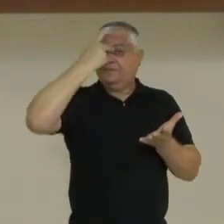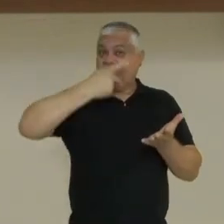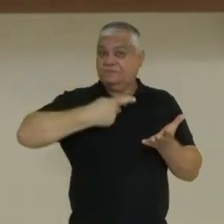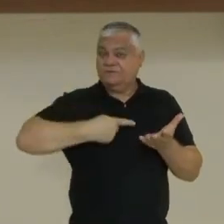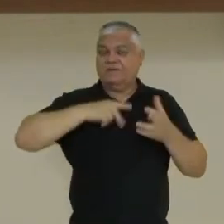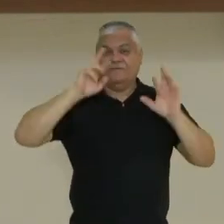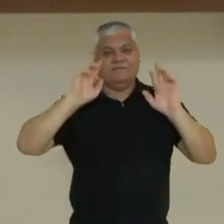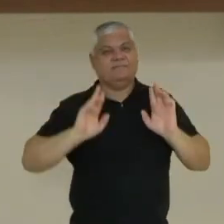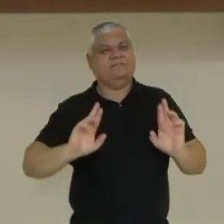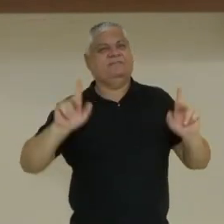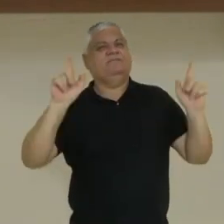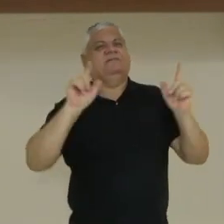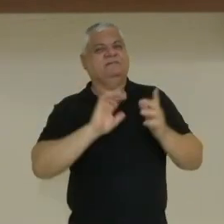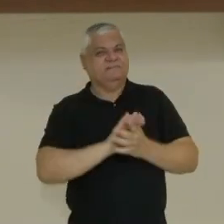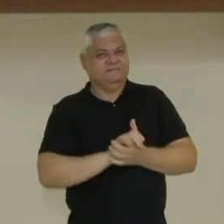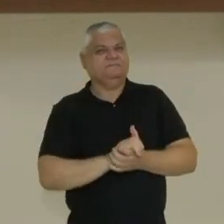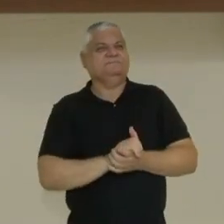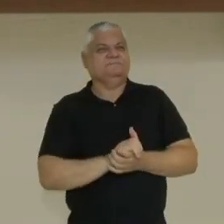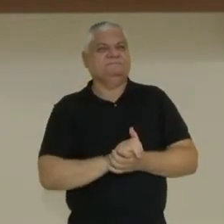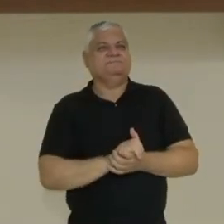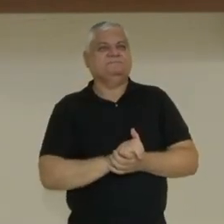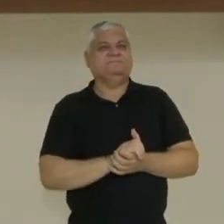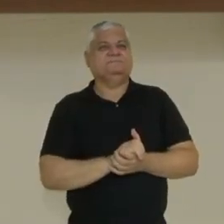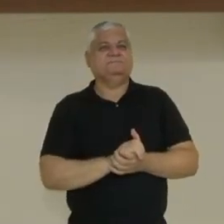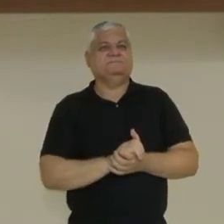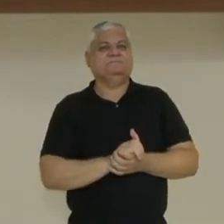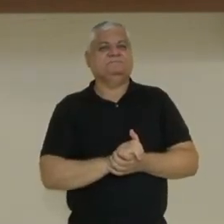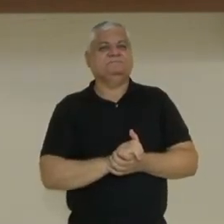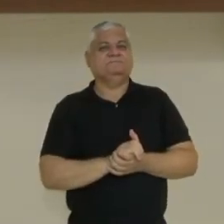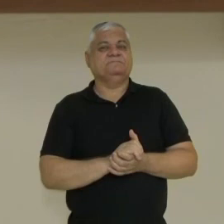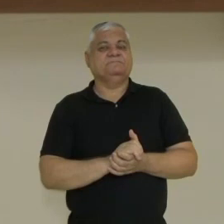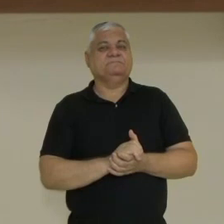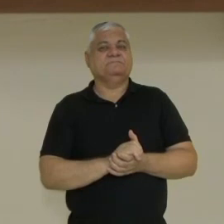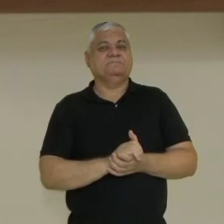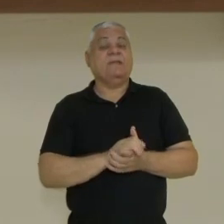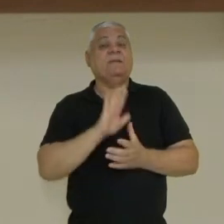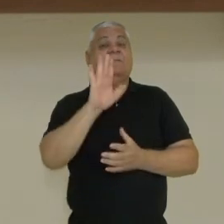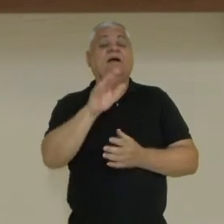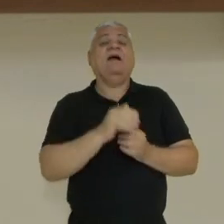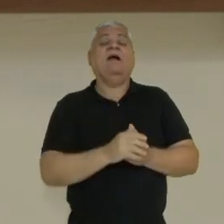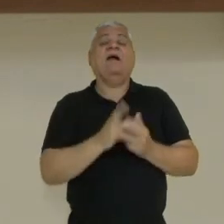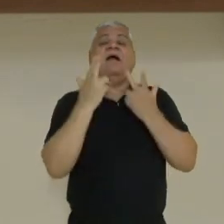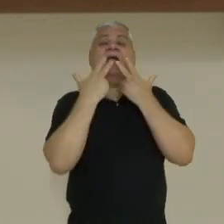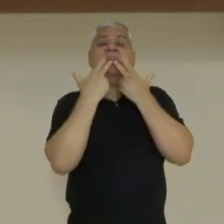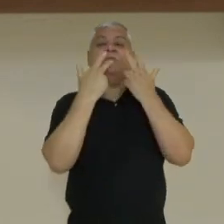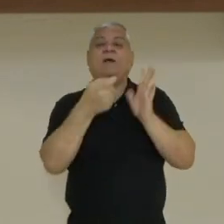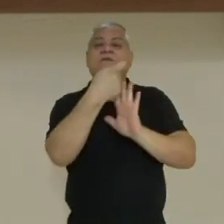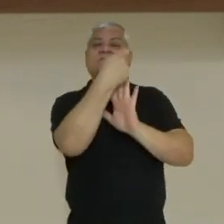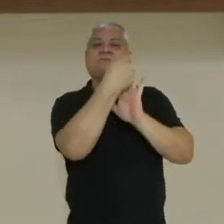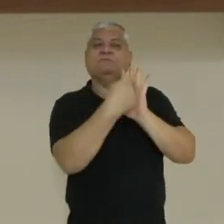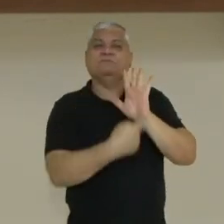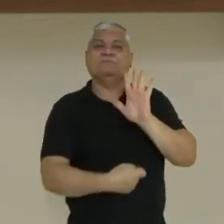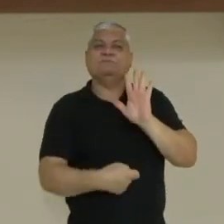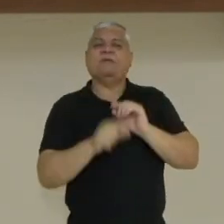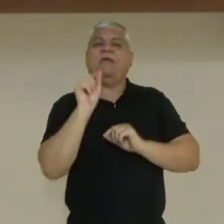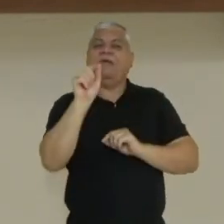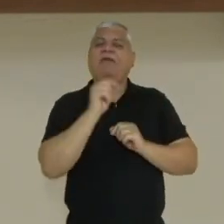das diferenças também que eu posso colocar ali. Mas eu noto que a linguagem desta carta tem o quê?